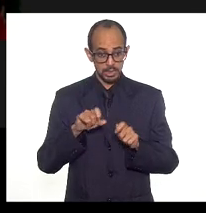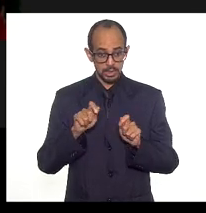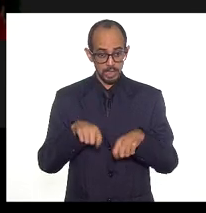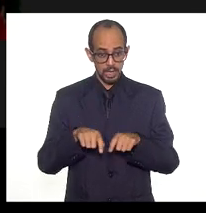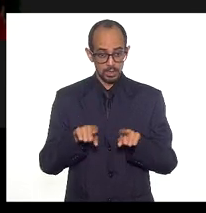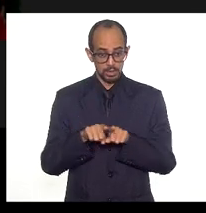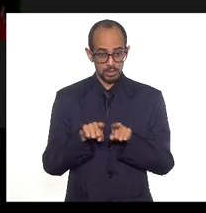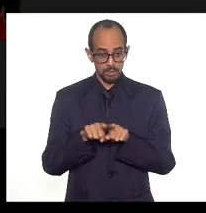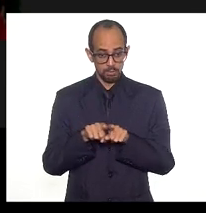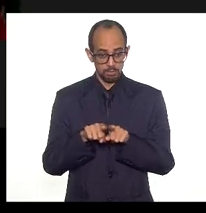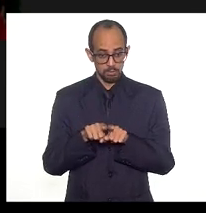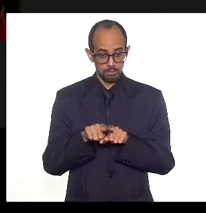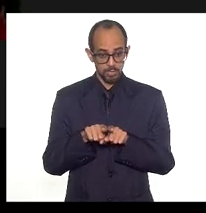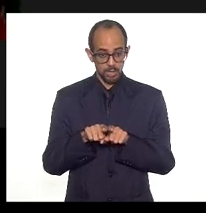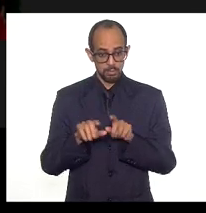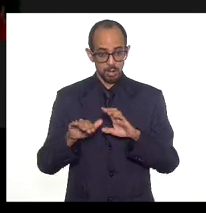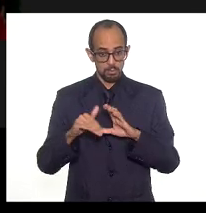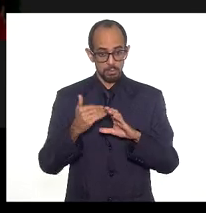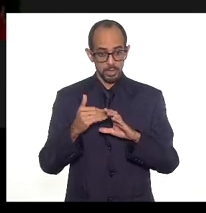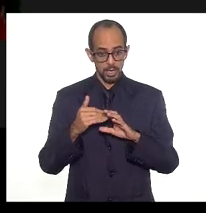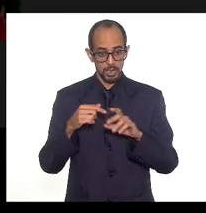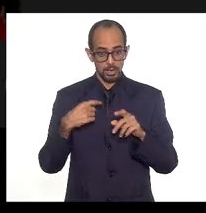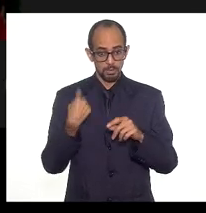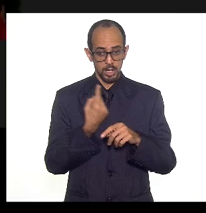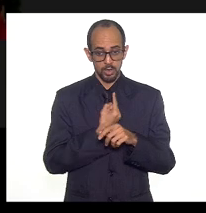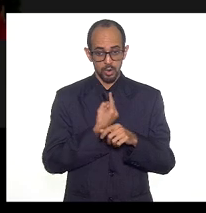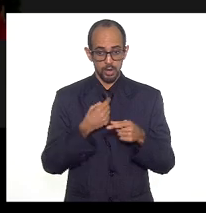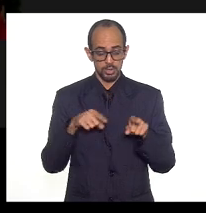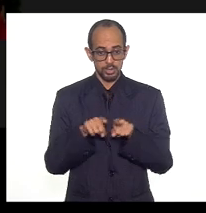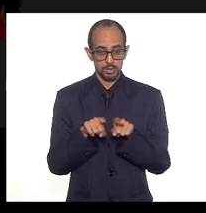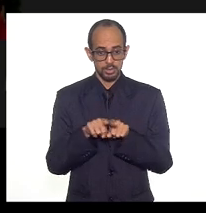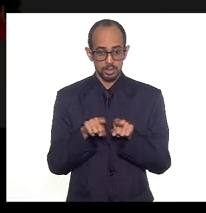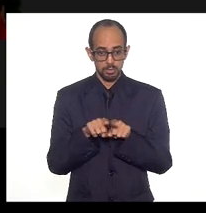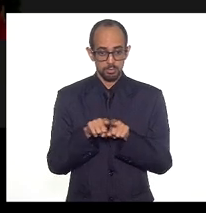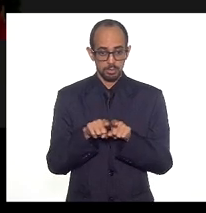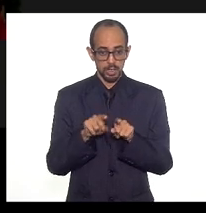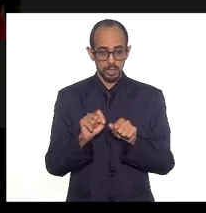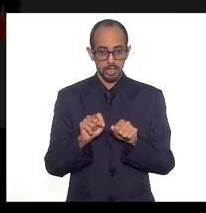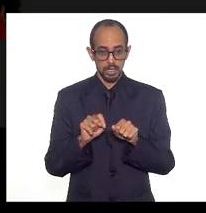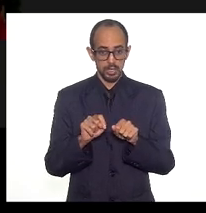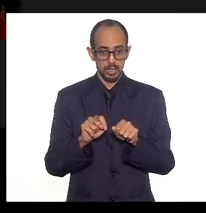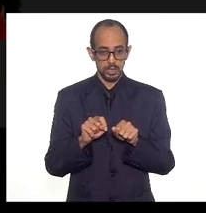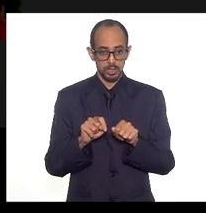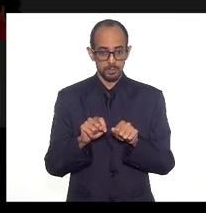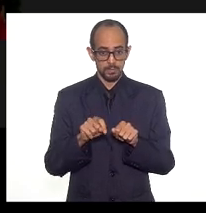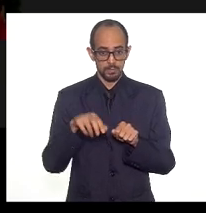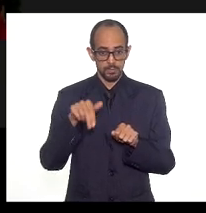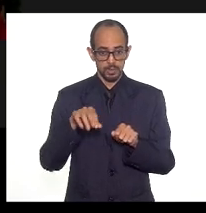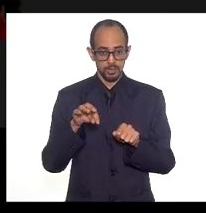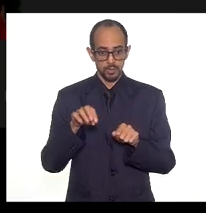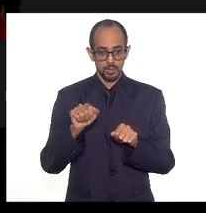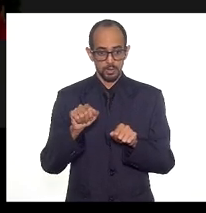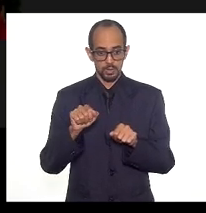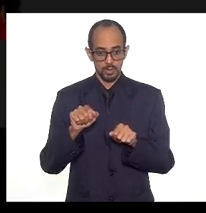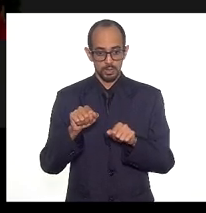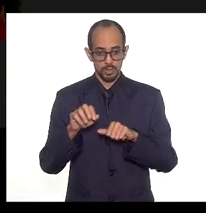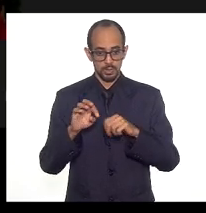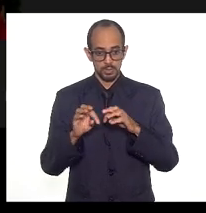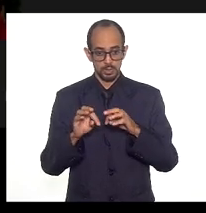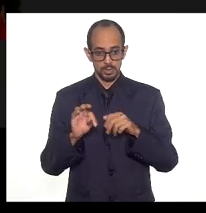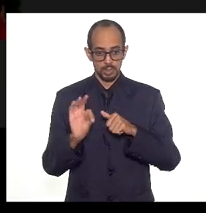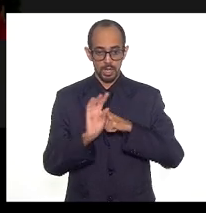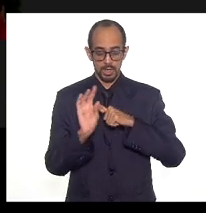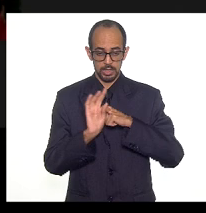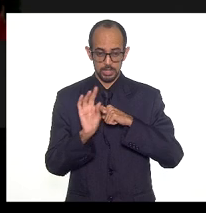nossa técnica, nossa daqui da Alerj, da Secretaria Fiscal, para o Edival e para o Pedro, seria bom. Não sei se tem como passar para eles a